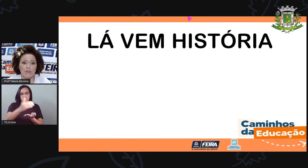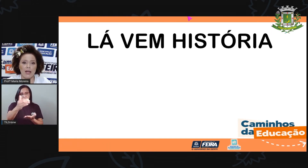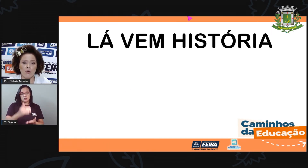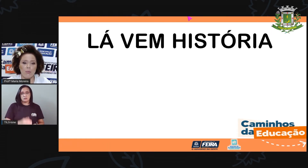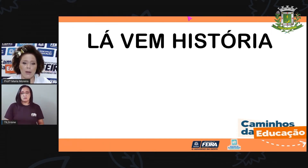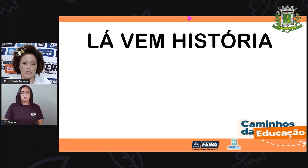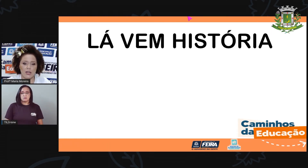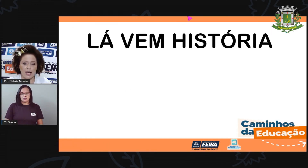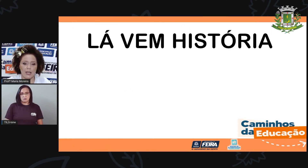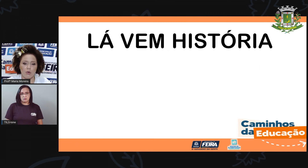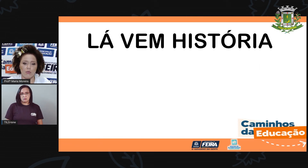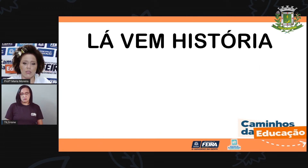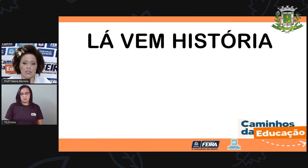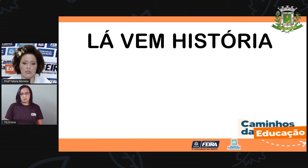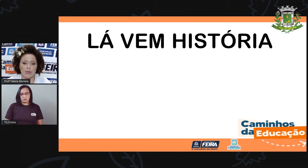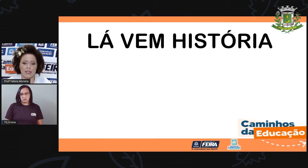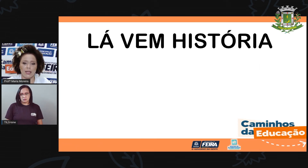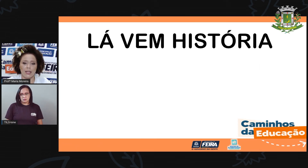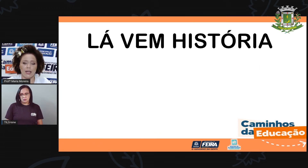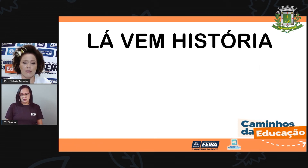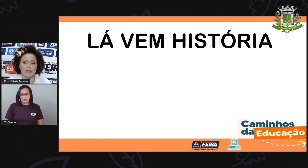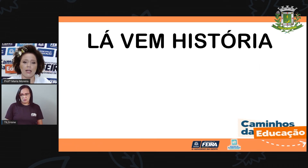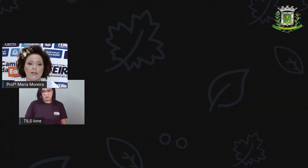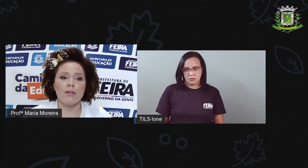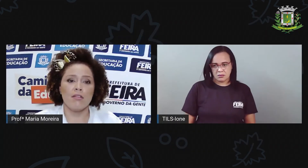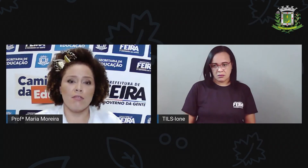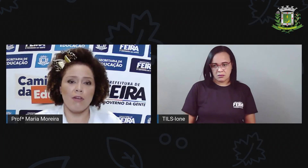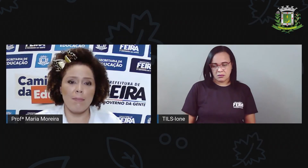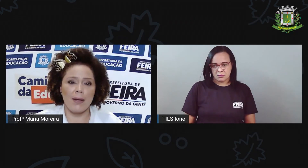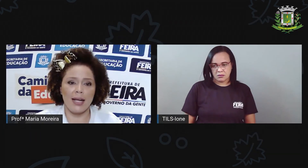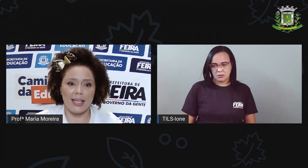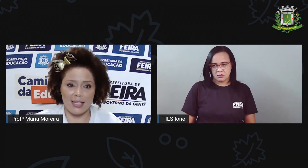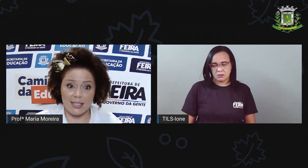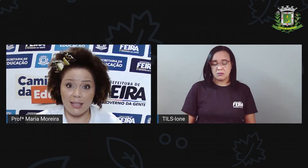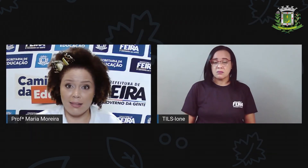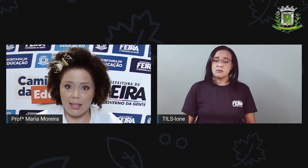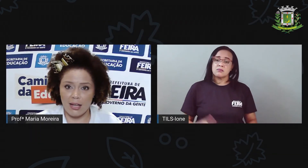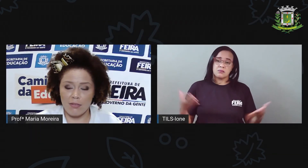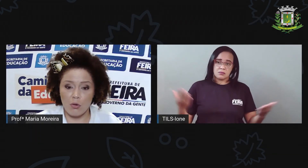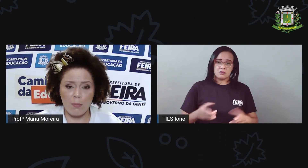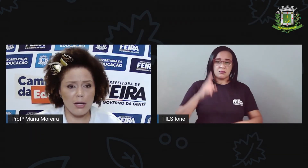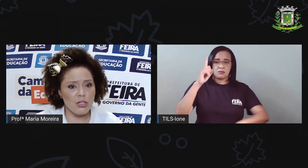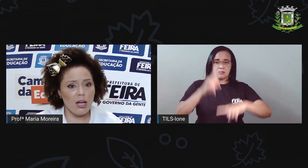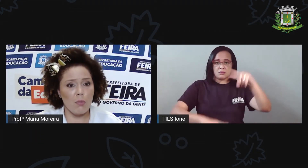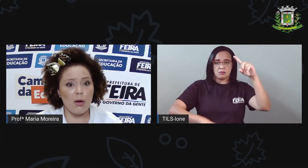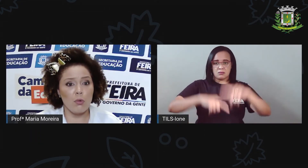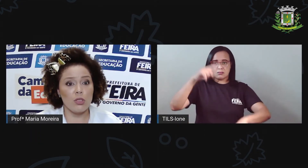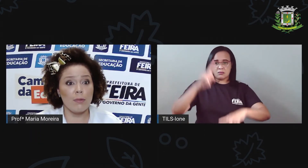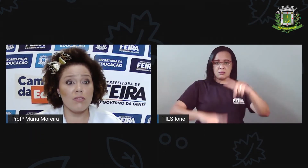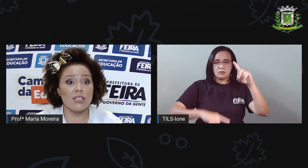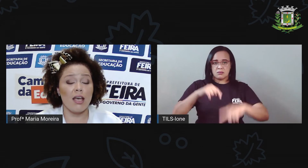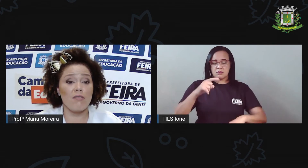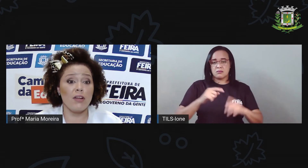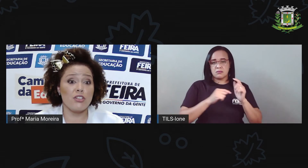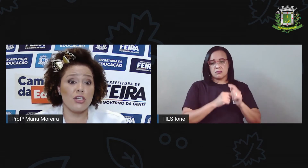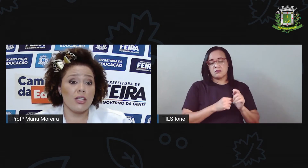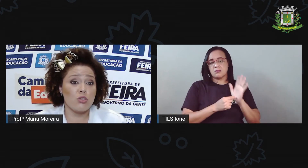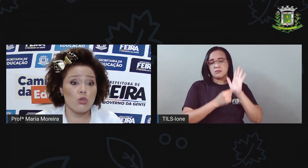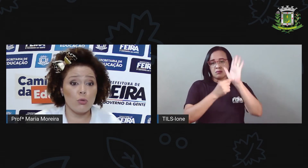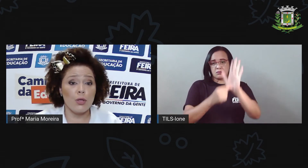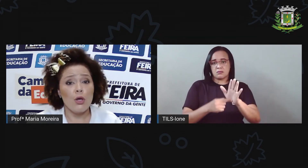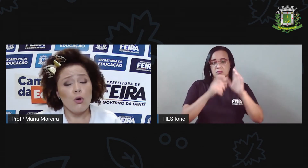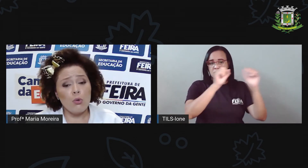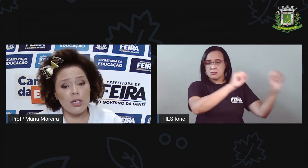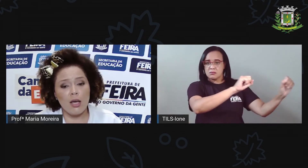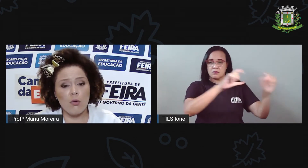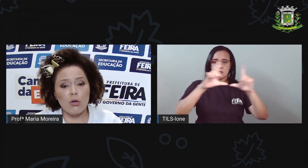Pro vai compartilhar aqui com vocês o material, tá? Vai parar aqui essa tela, vai compartilhar uma outra para vocês refletirem